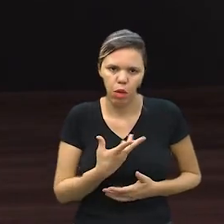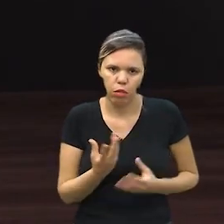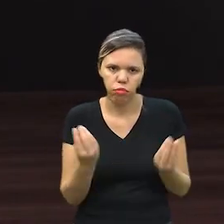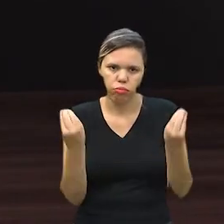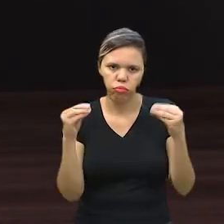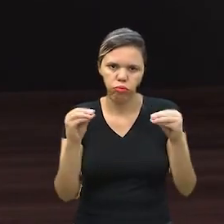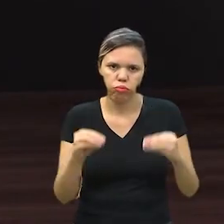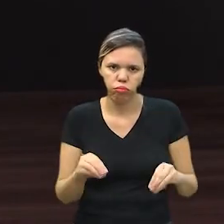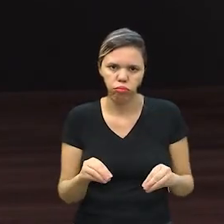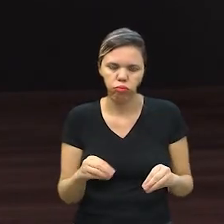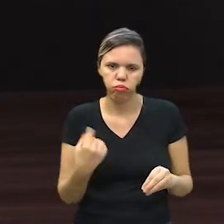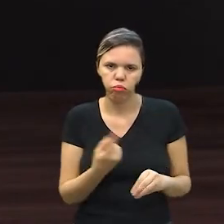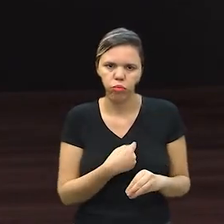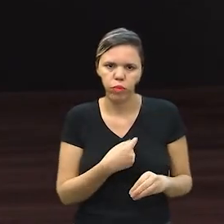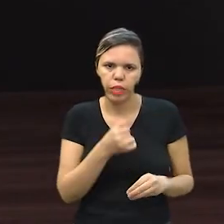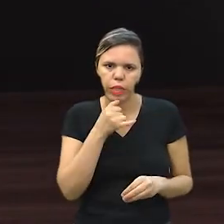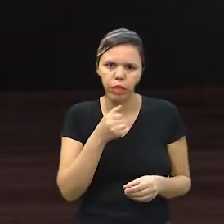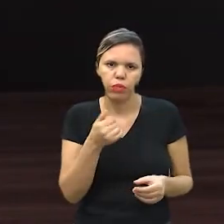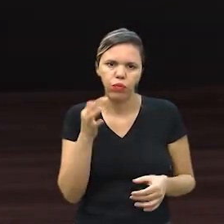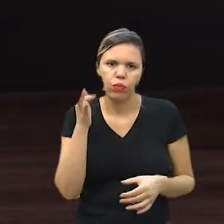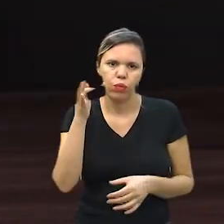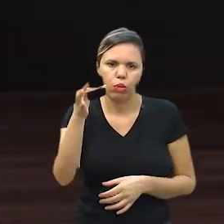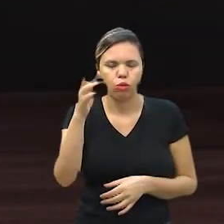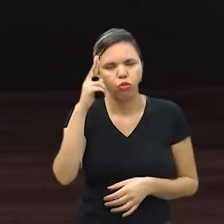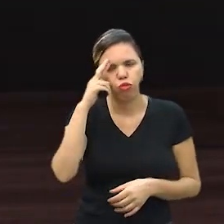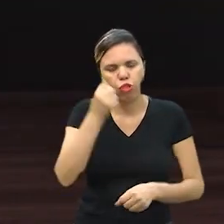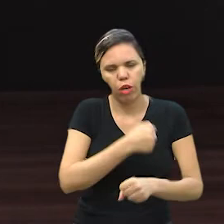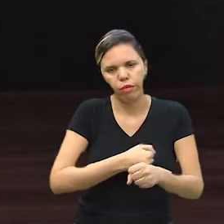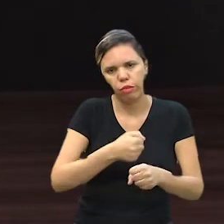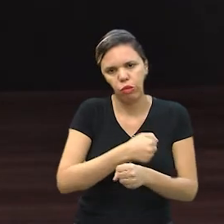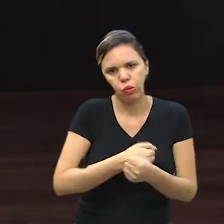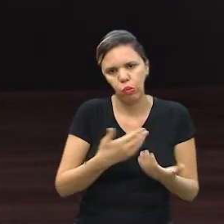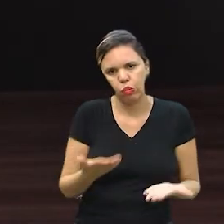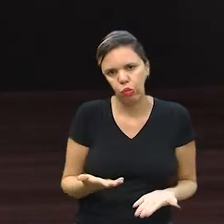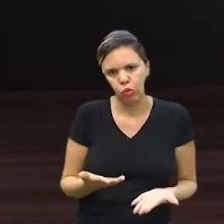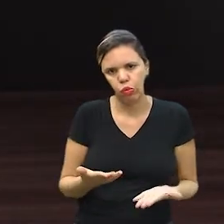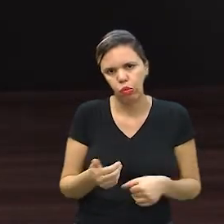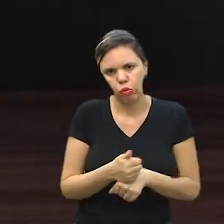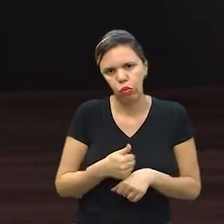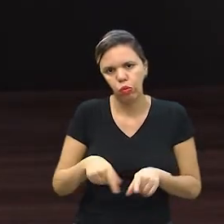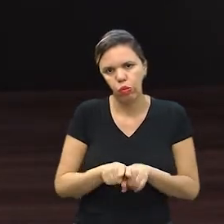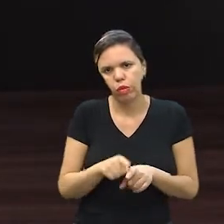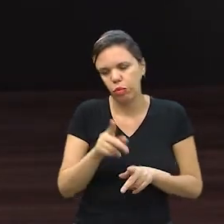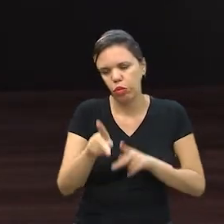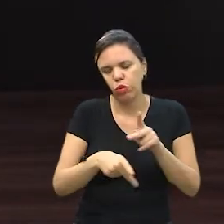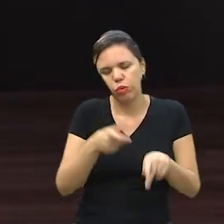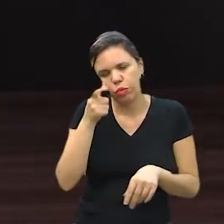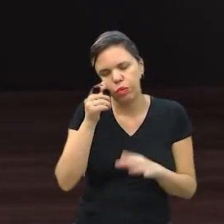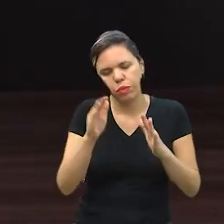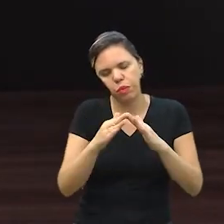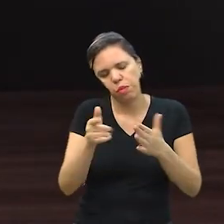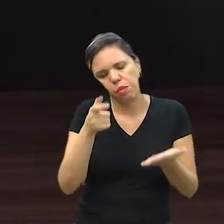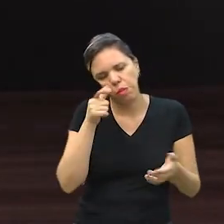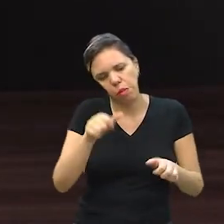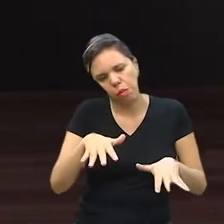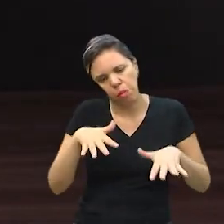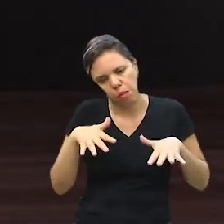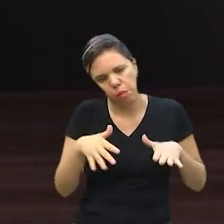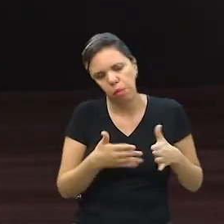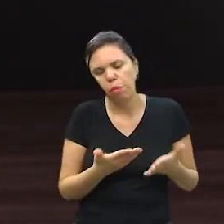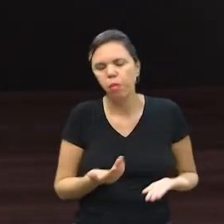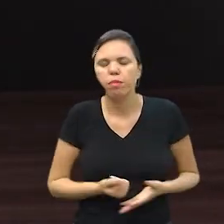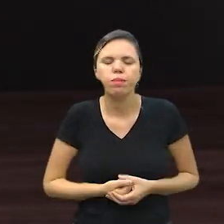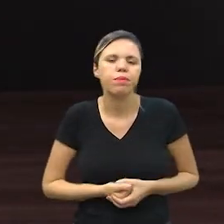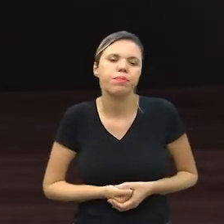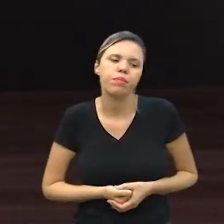bem colocado quando a gente, para os futuros chefes de cozinha e até para quem está em casa,